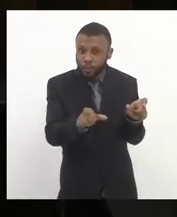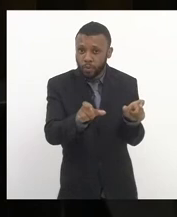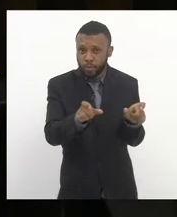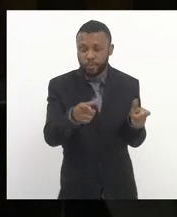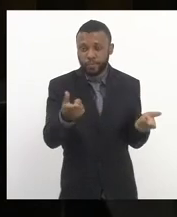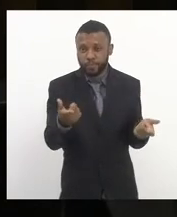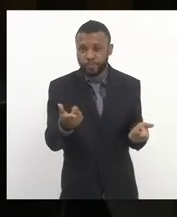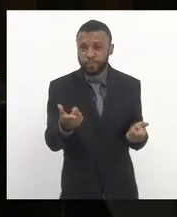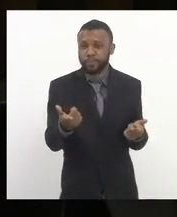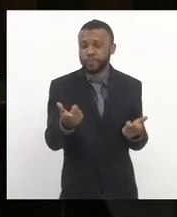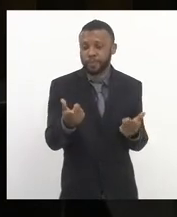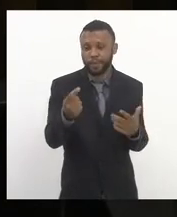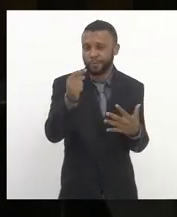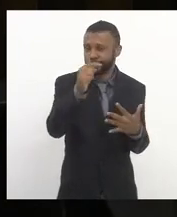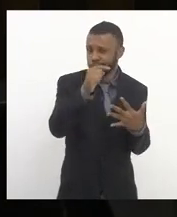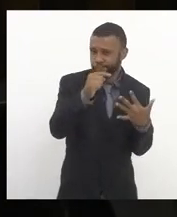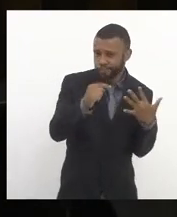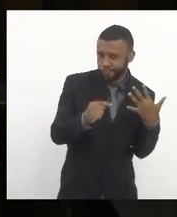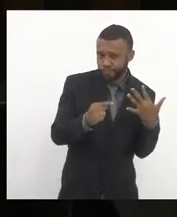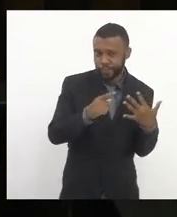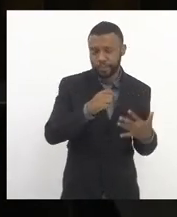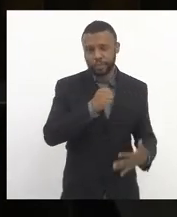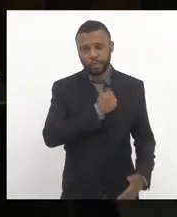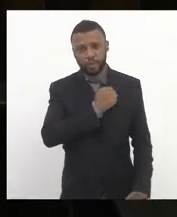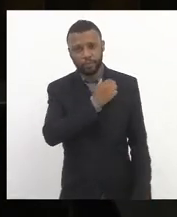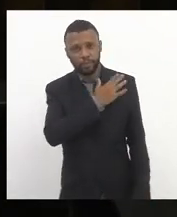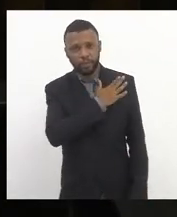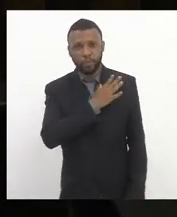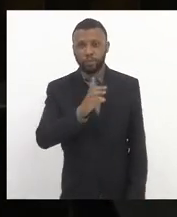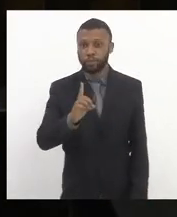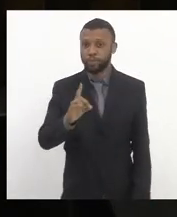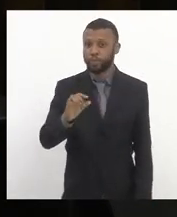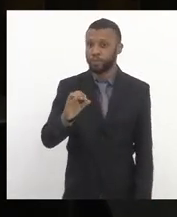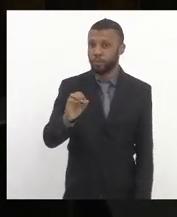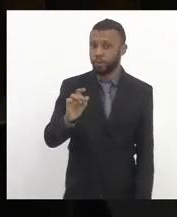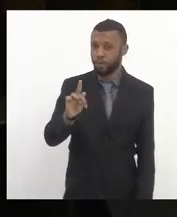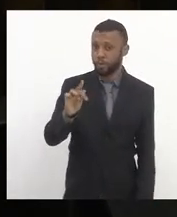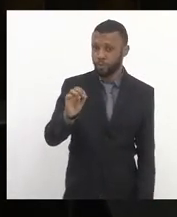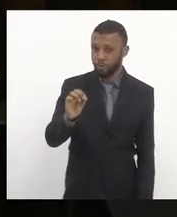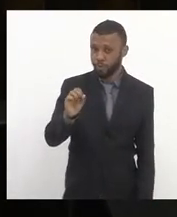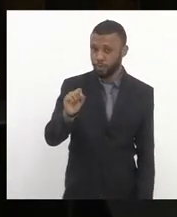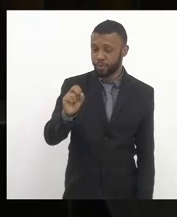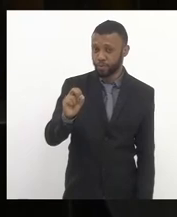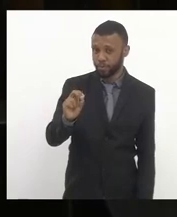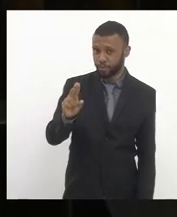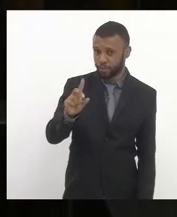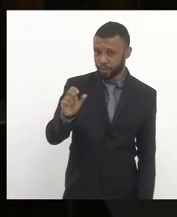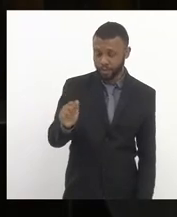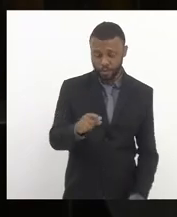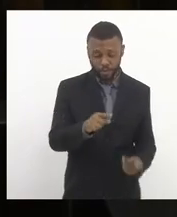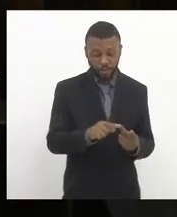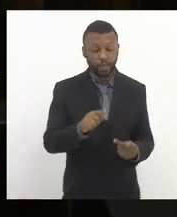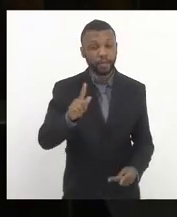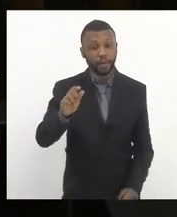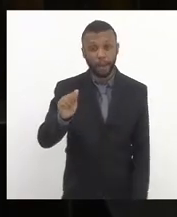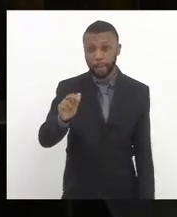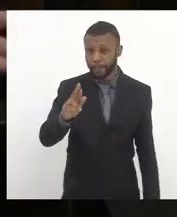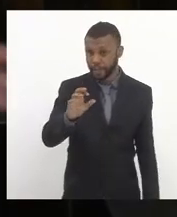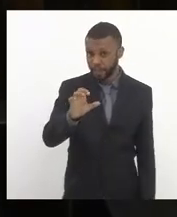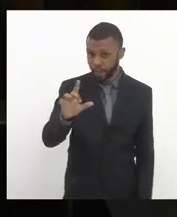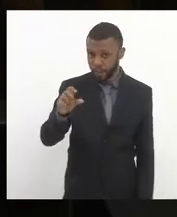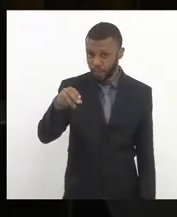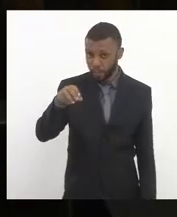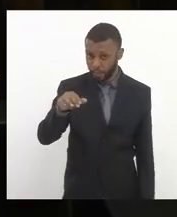dentre elas, Capitão Diogo Souza e Gabriel Monteiro. Posso falar com